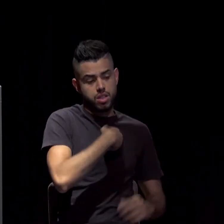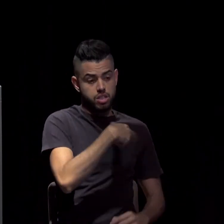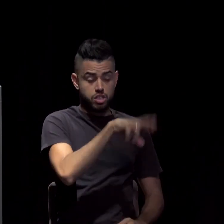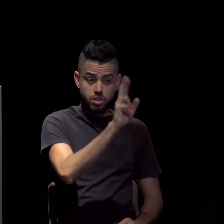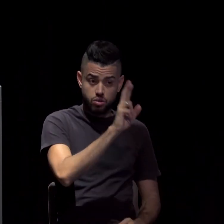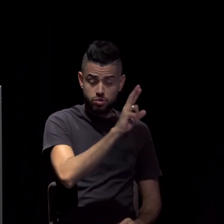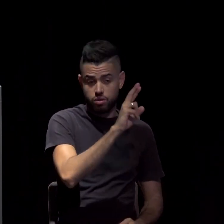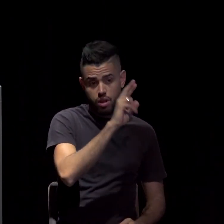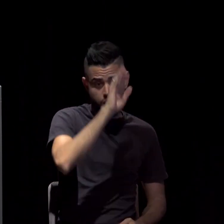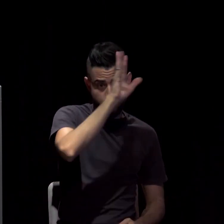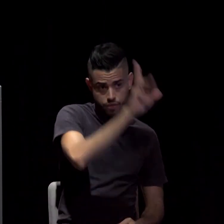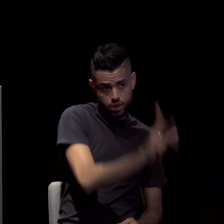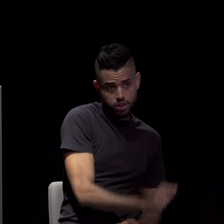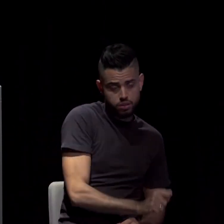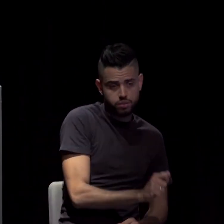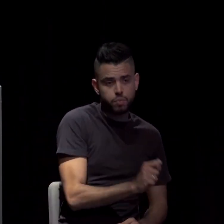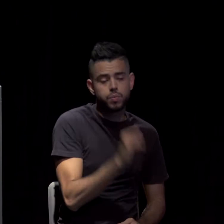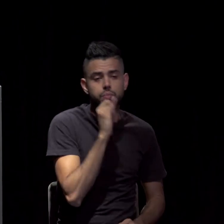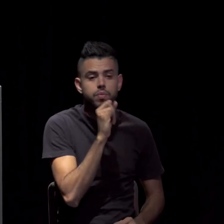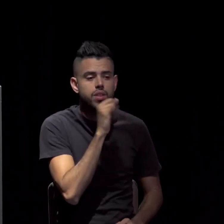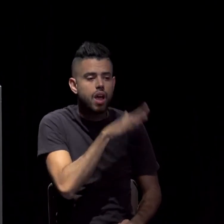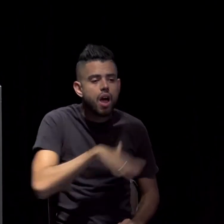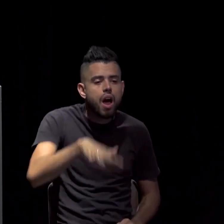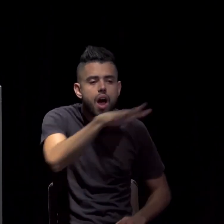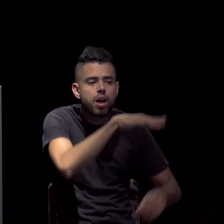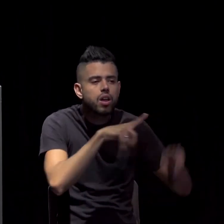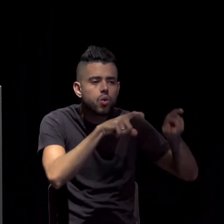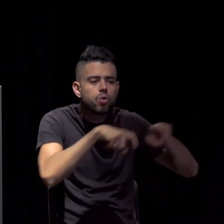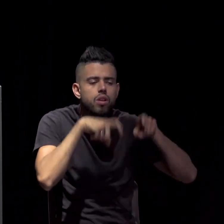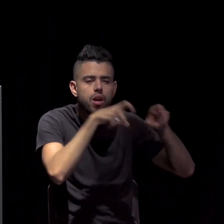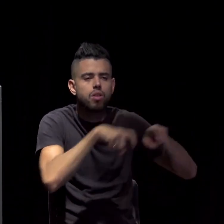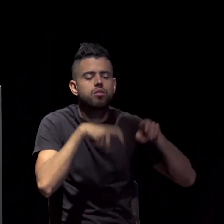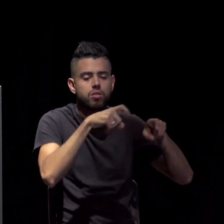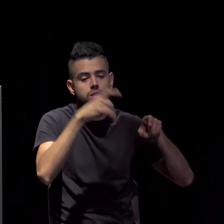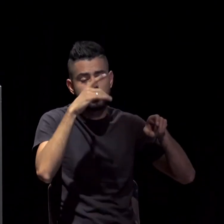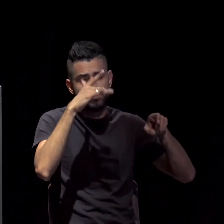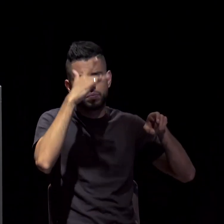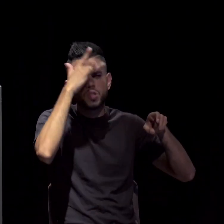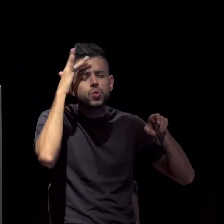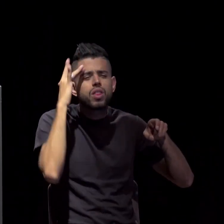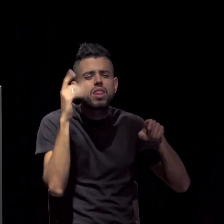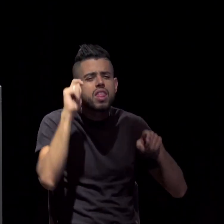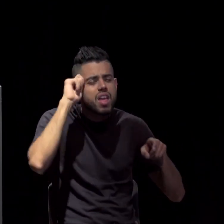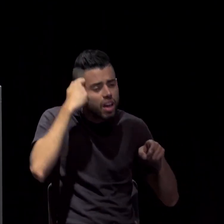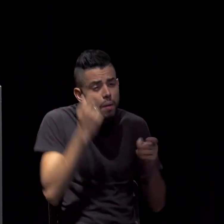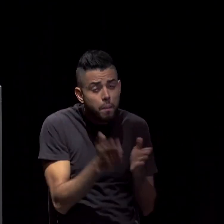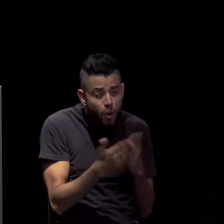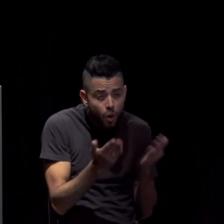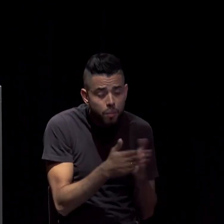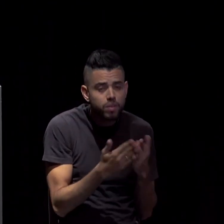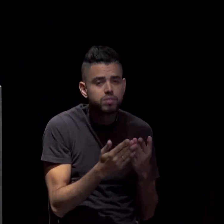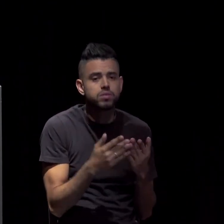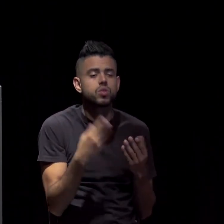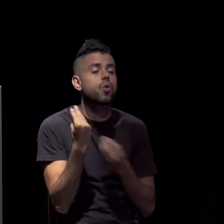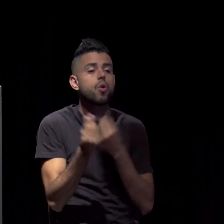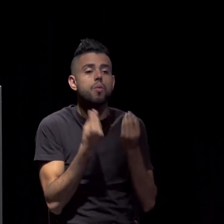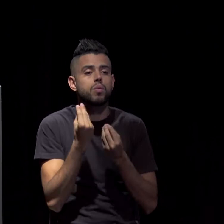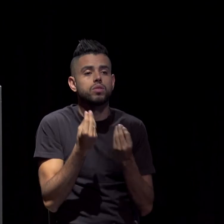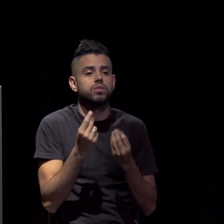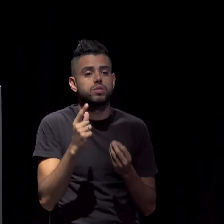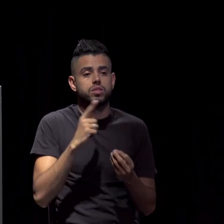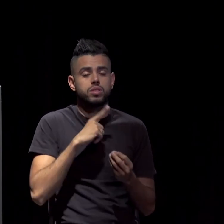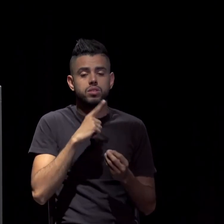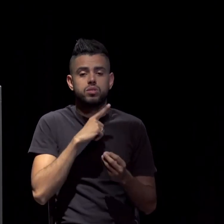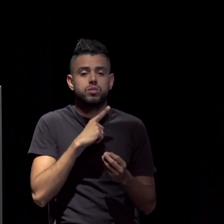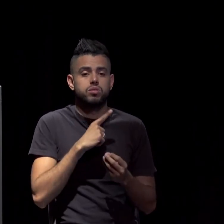muito bem, às vezes, nas áreas rurais, a carência econômica do sujeito negro era compensada com uma riqueza no domínio dos